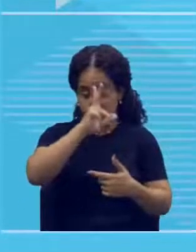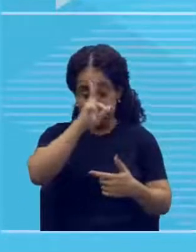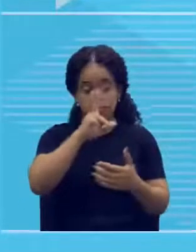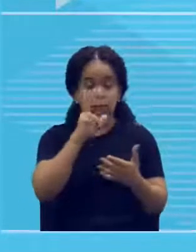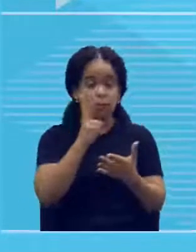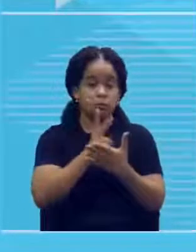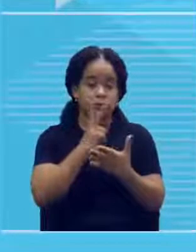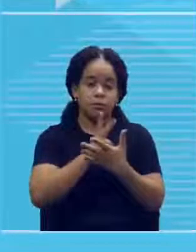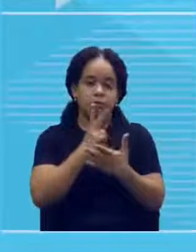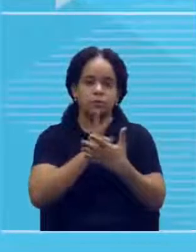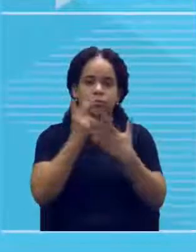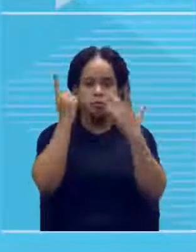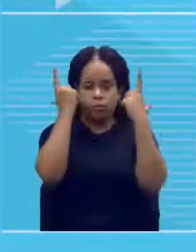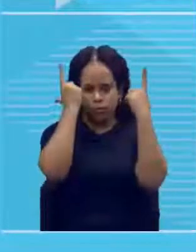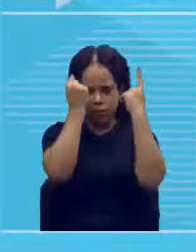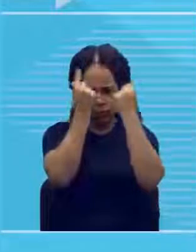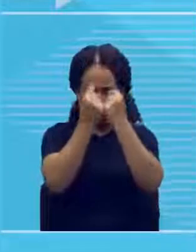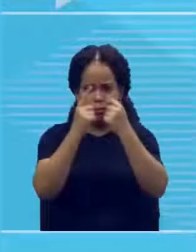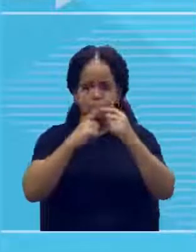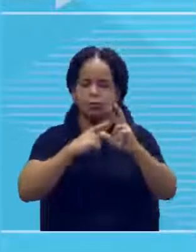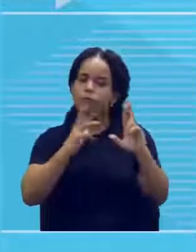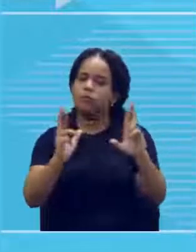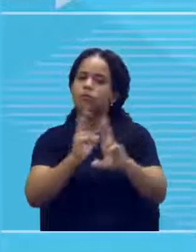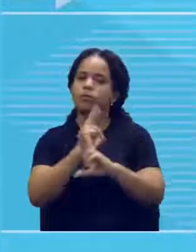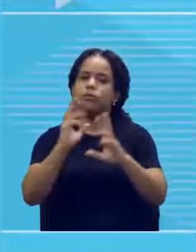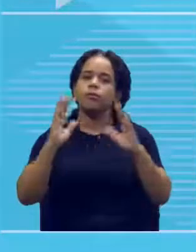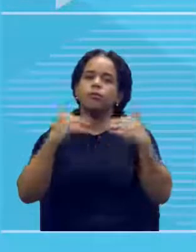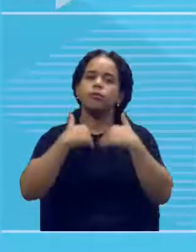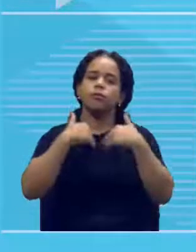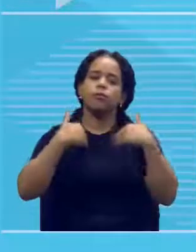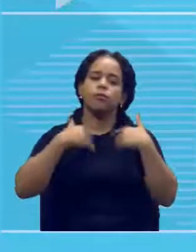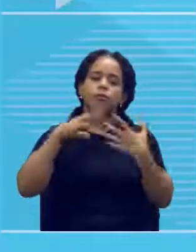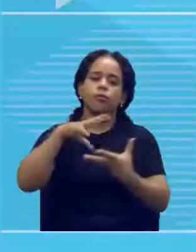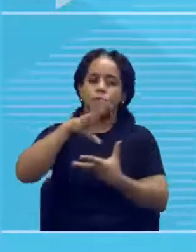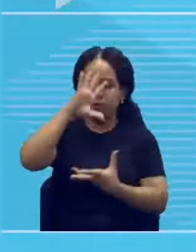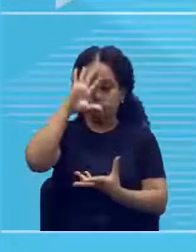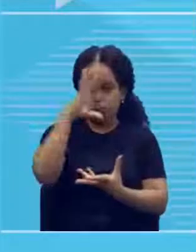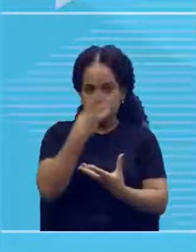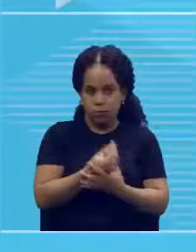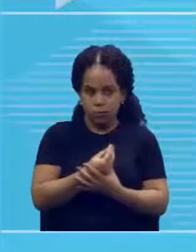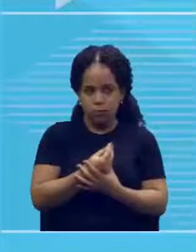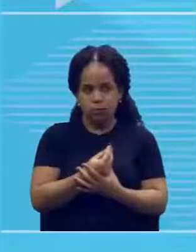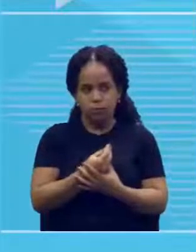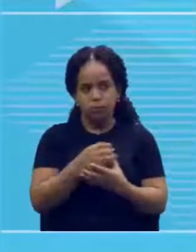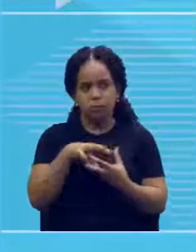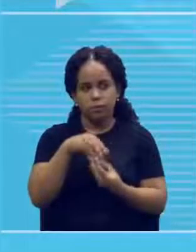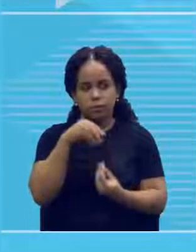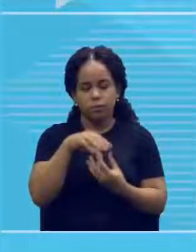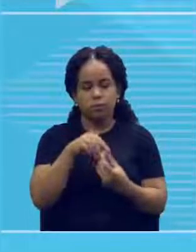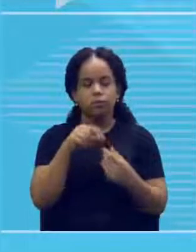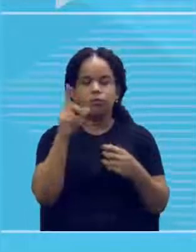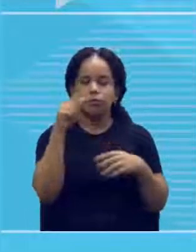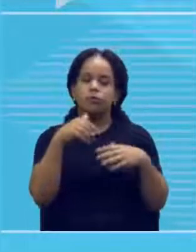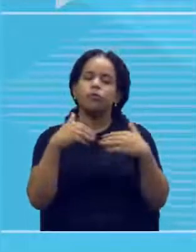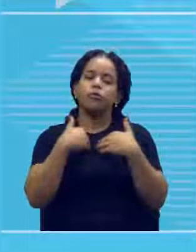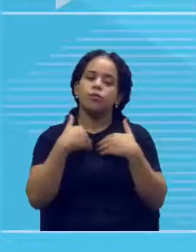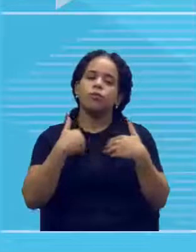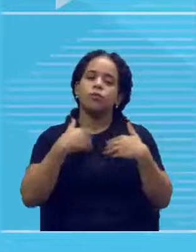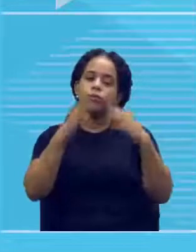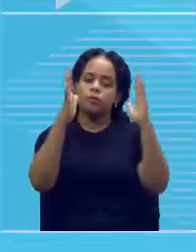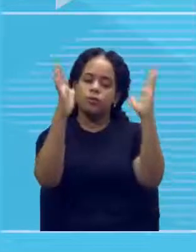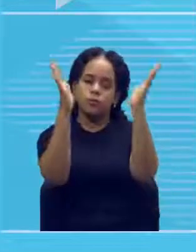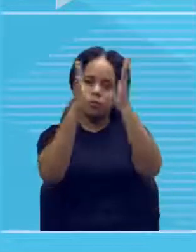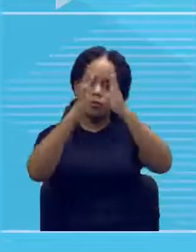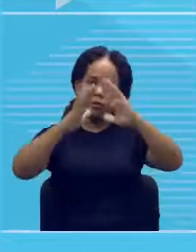de Grécia, harmonia entre corpo e espírito, que deveria aparecer em um corpo bem moldado,